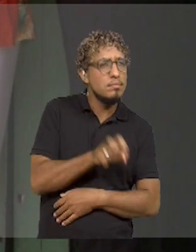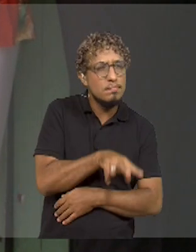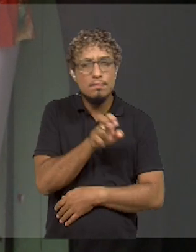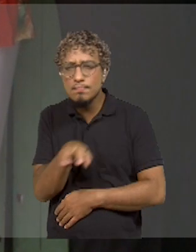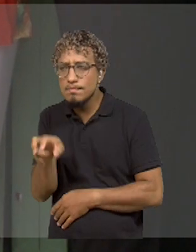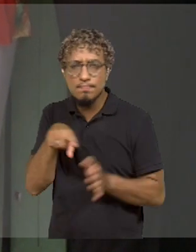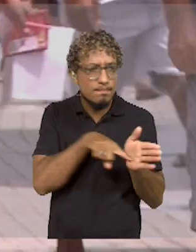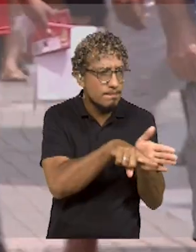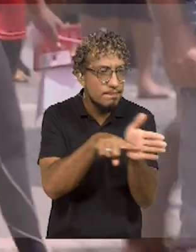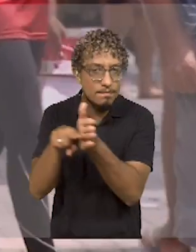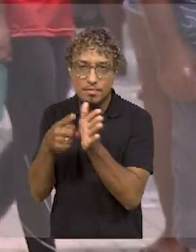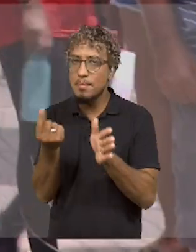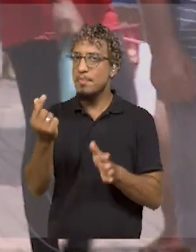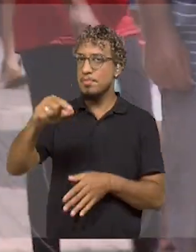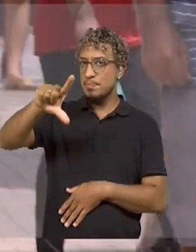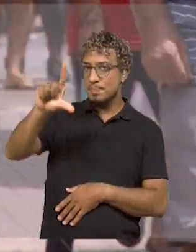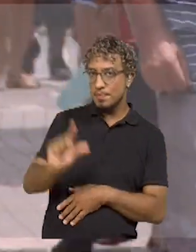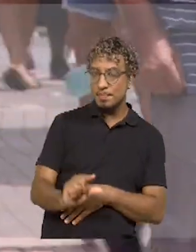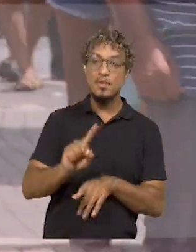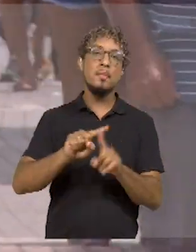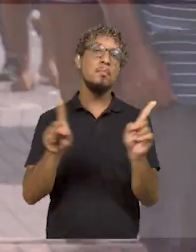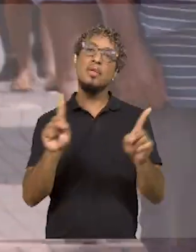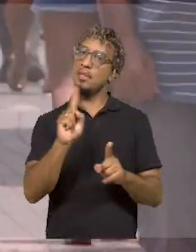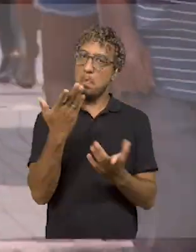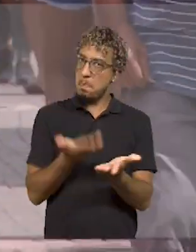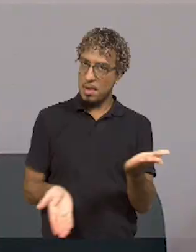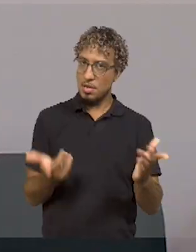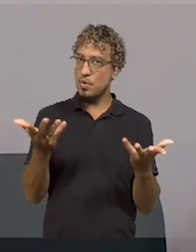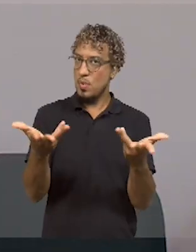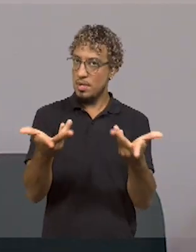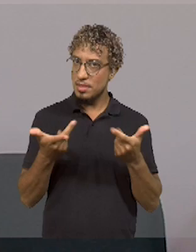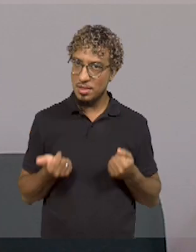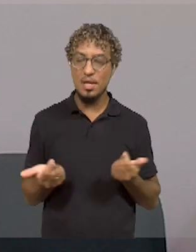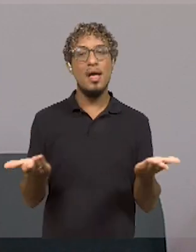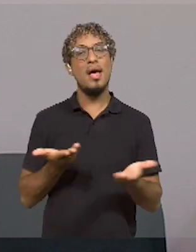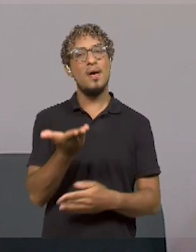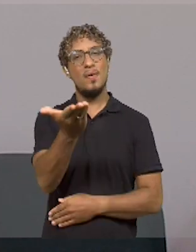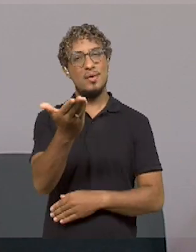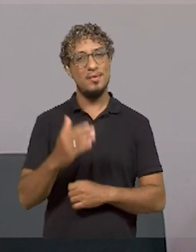encontra um produto mais barato, claro, sem perder a qualidade. Eu volto com você no estúdio.